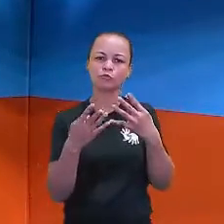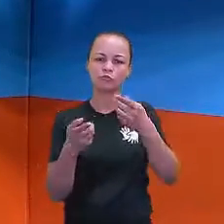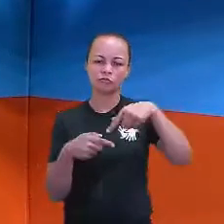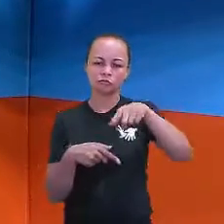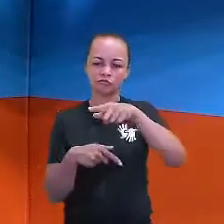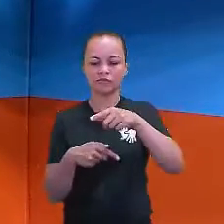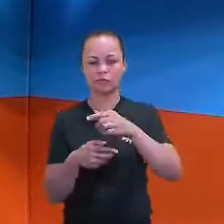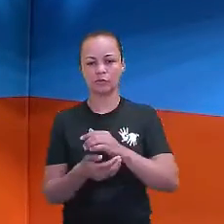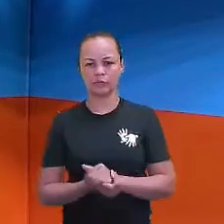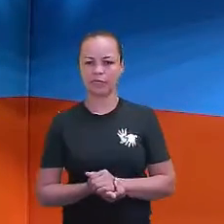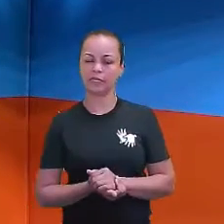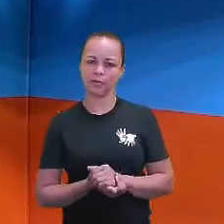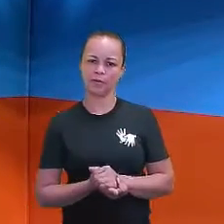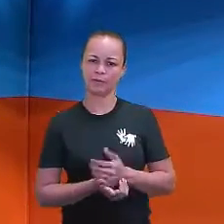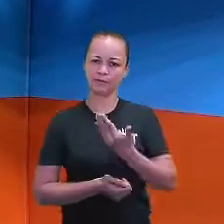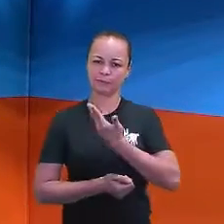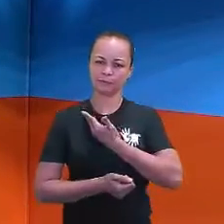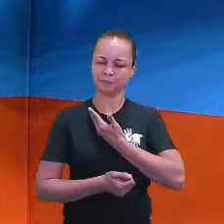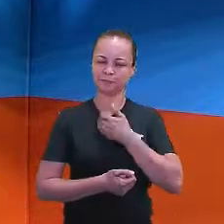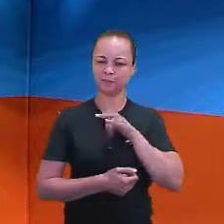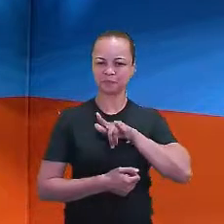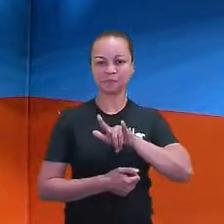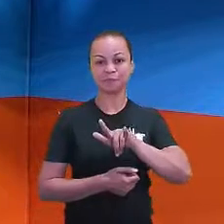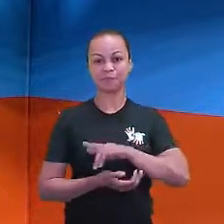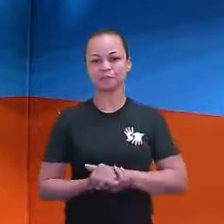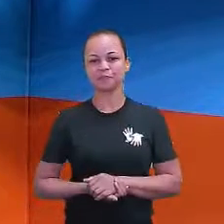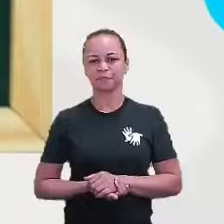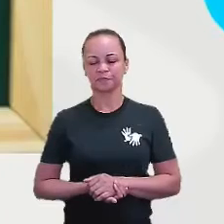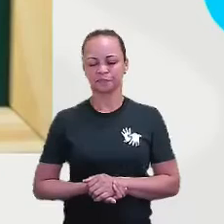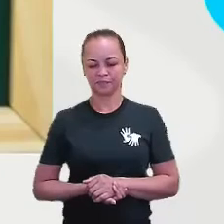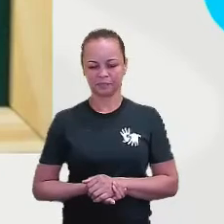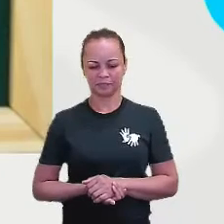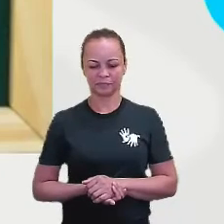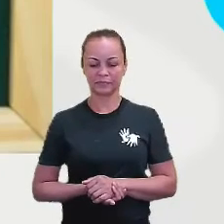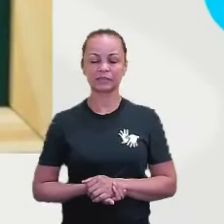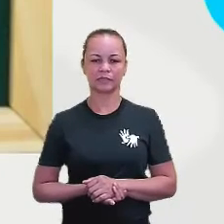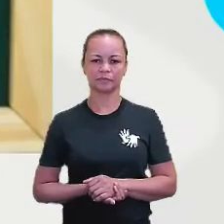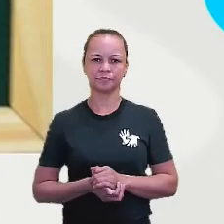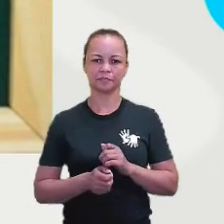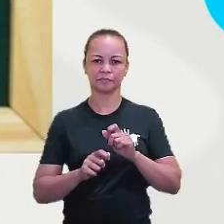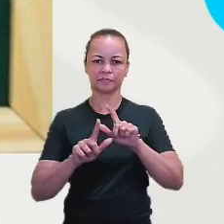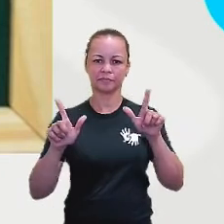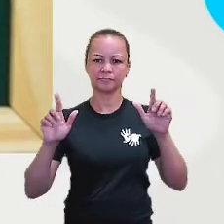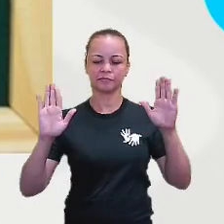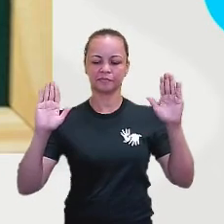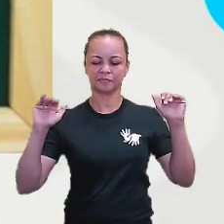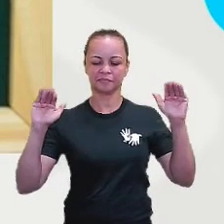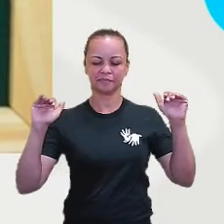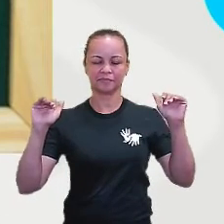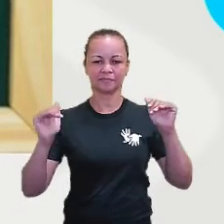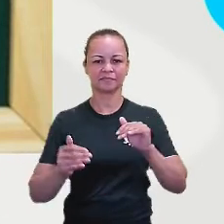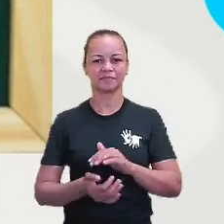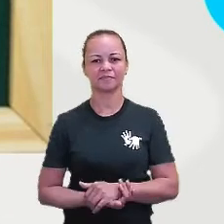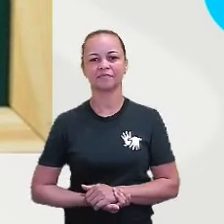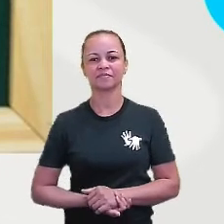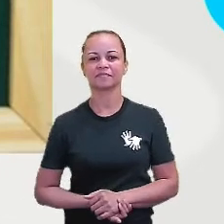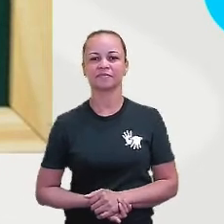e monstrinha do meu coração. Então, dito tudo isso, abra essa imagem aí, por favor. Fui!